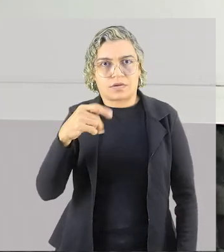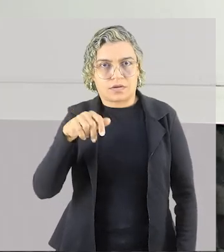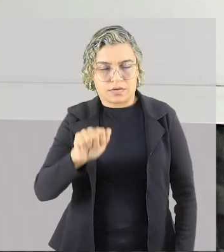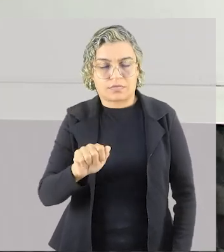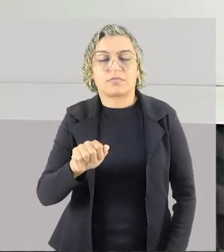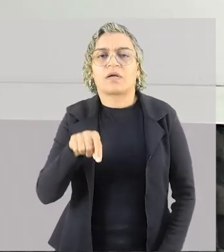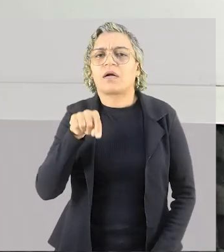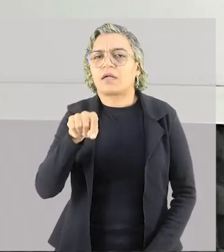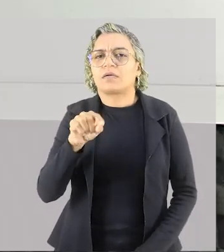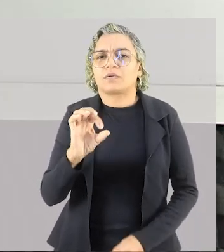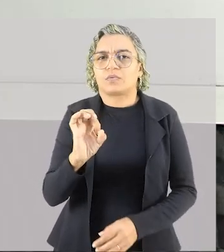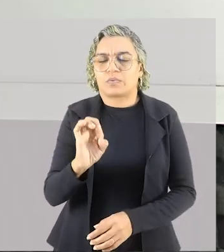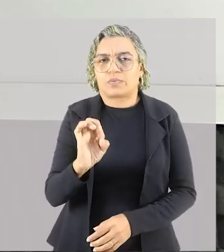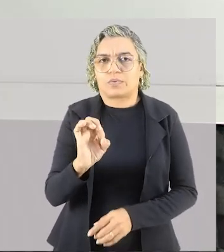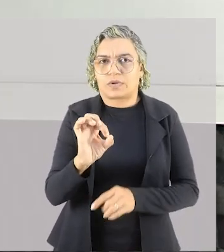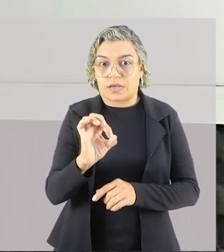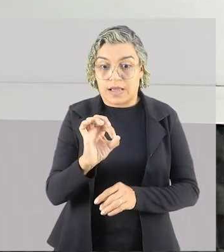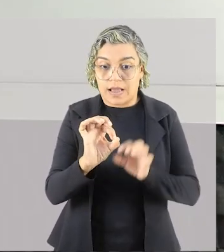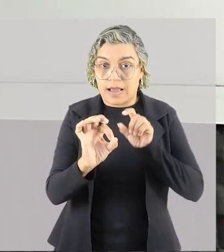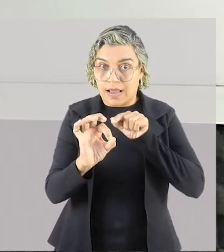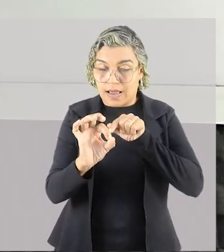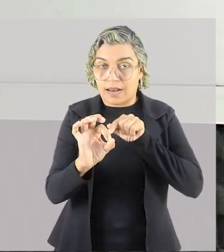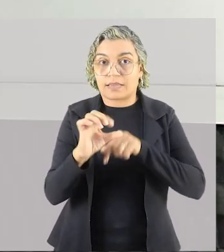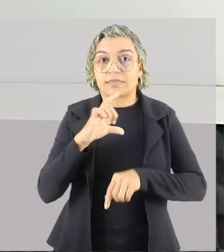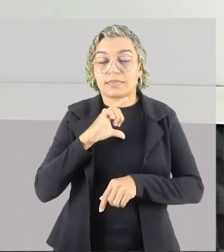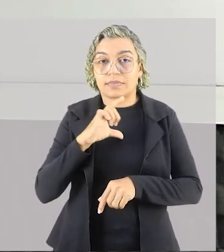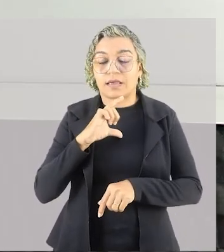ela tem 6 centímetros cúbicos.